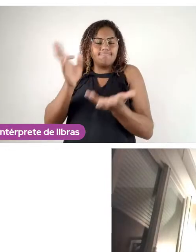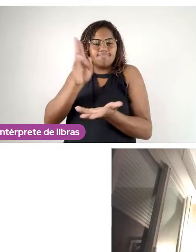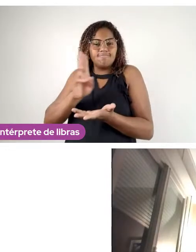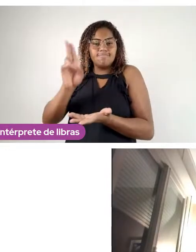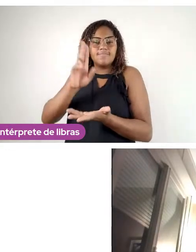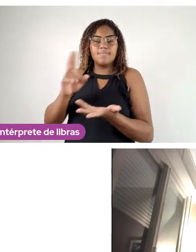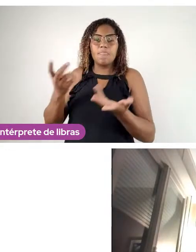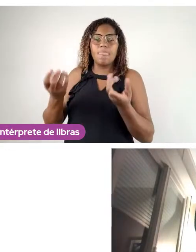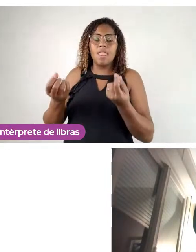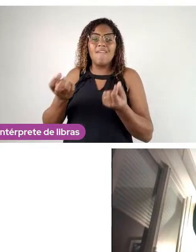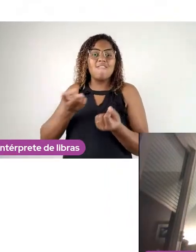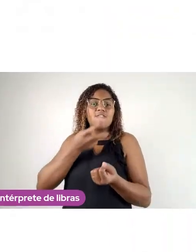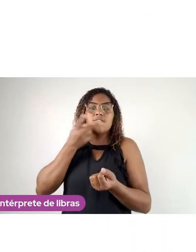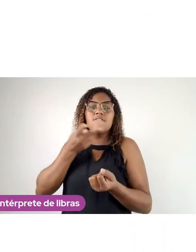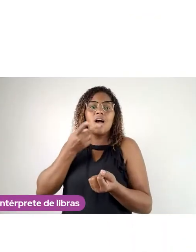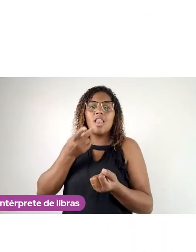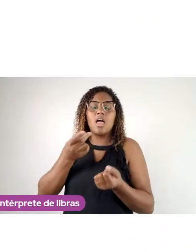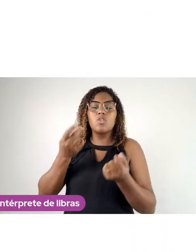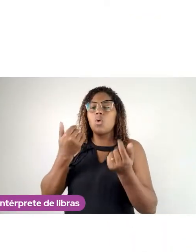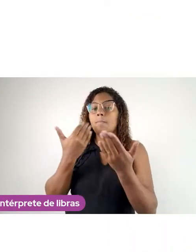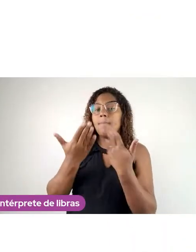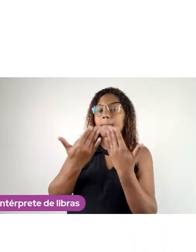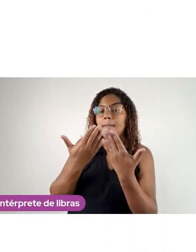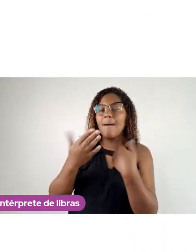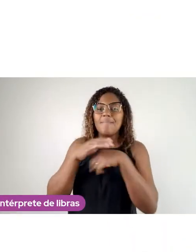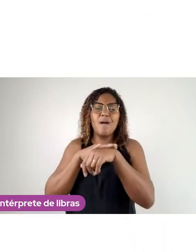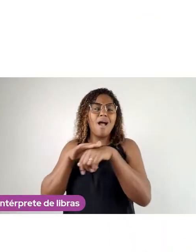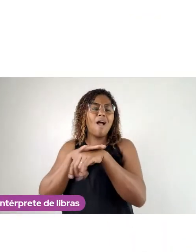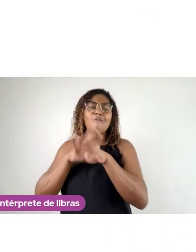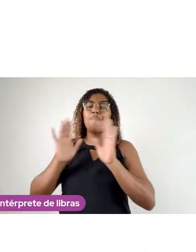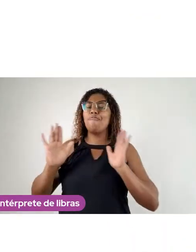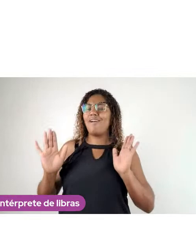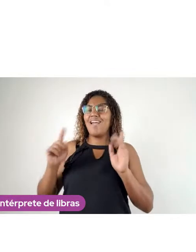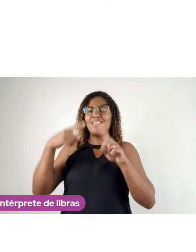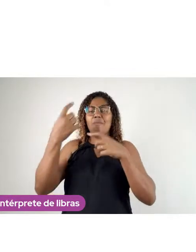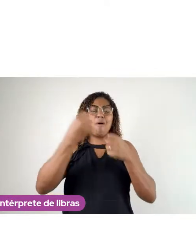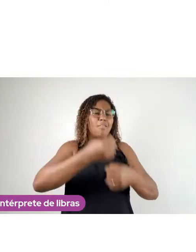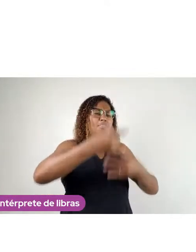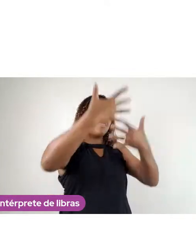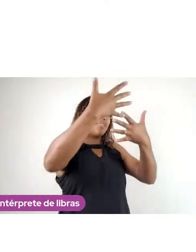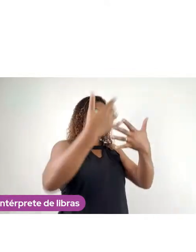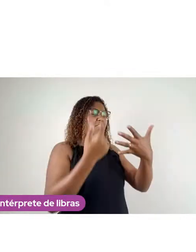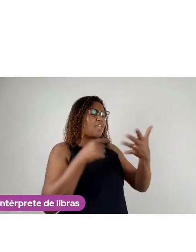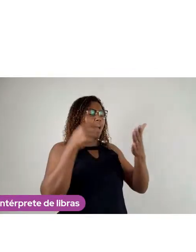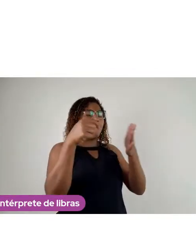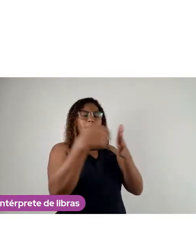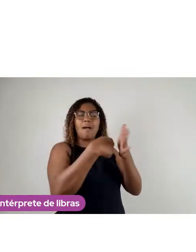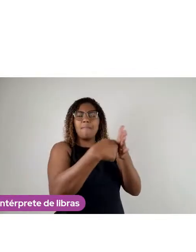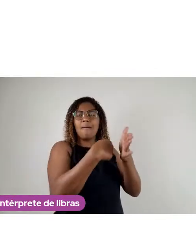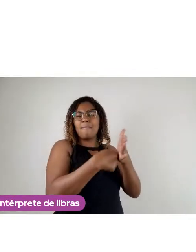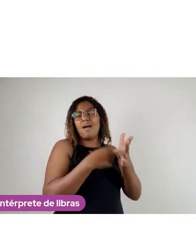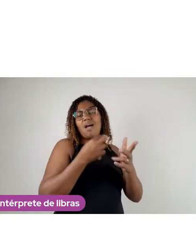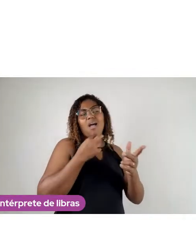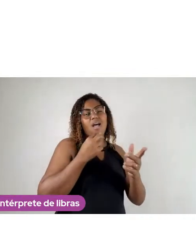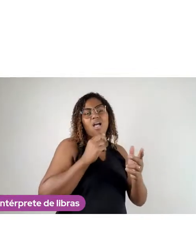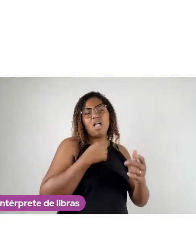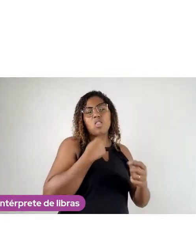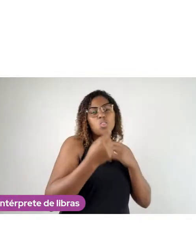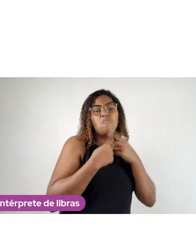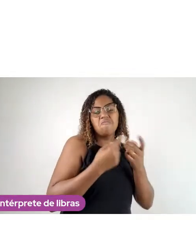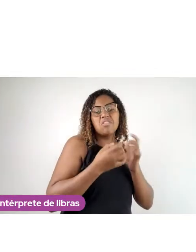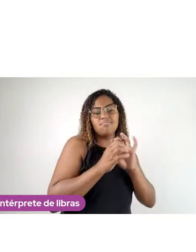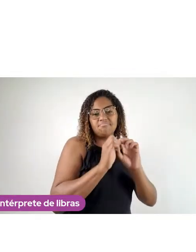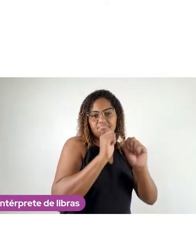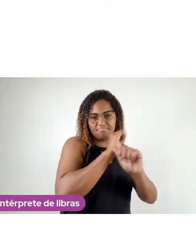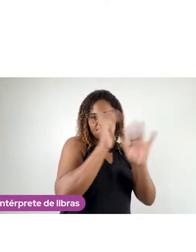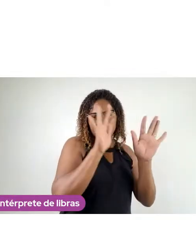eu vou falar com, vai ser uma conversa, e depois a gente olha no chat todas as perguntas para tirar dúvida, mas eu queria explicar